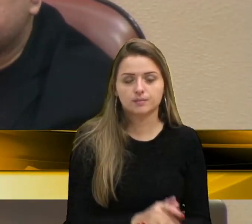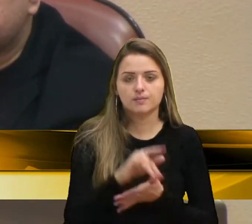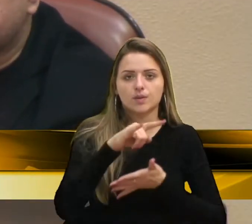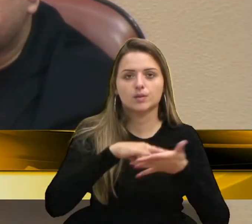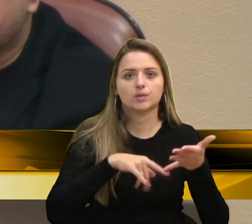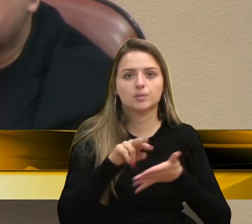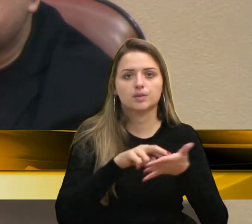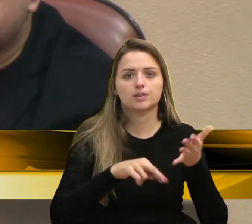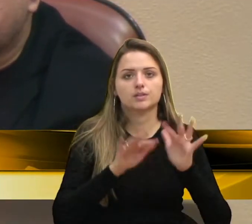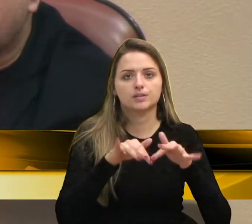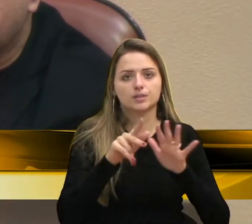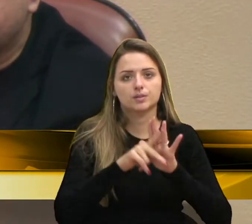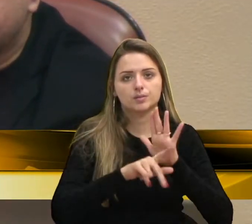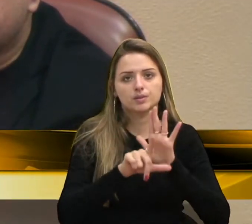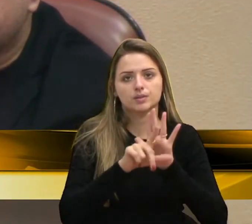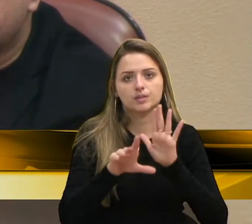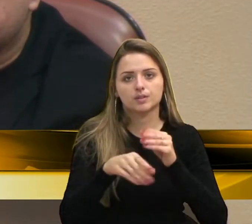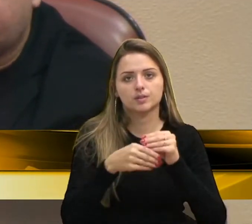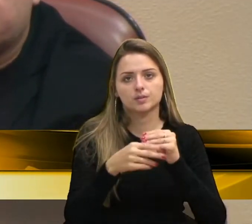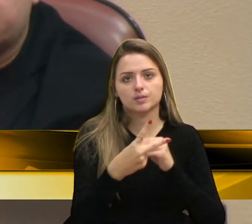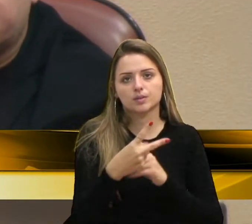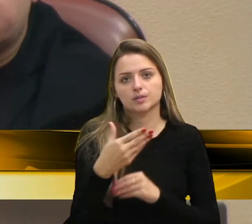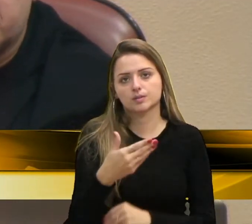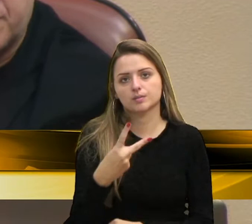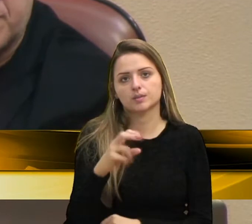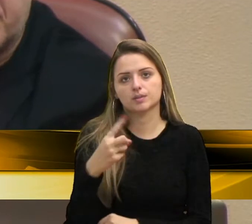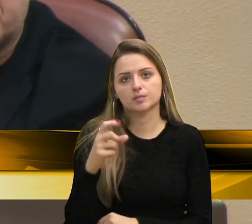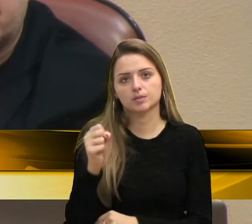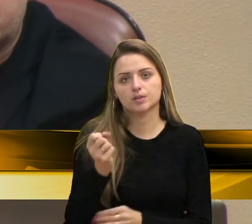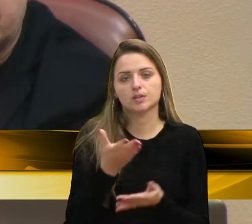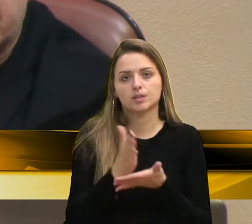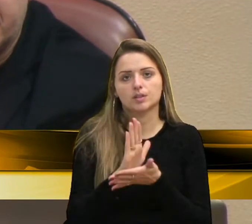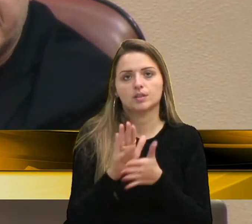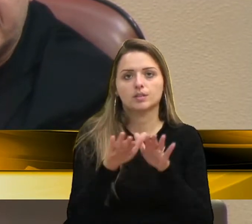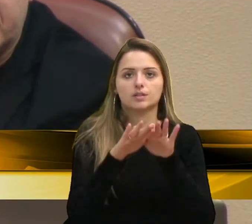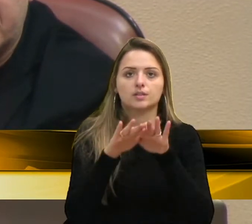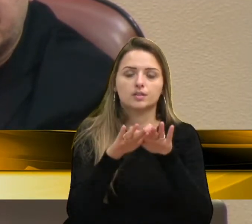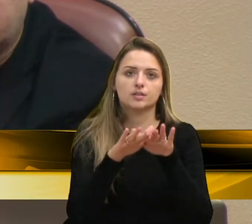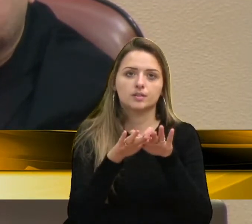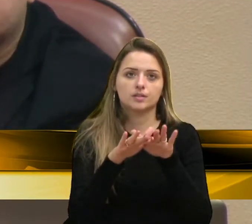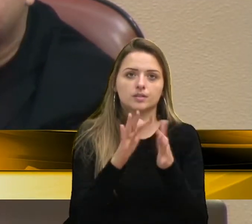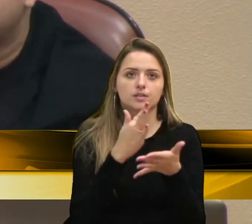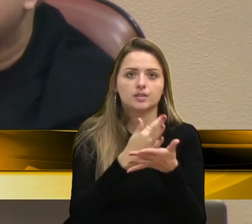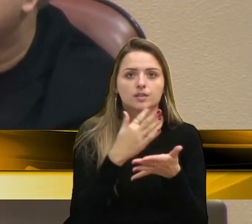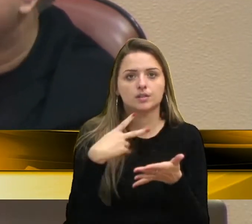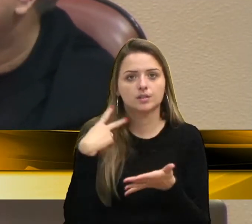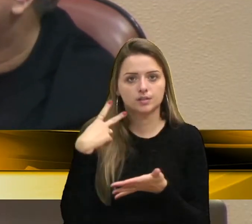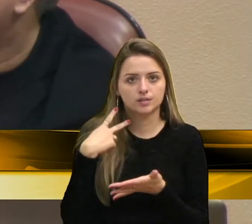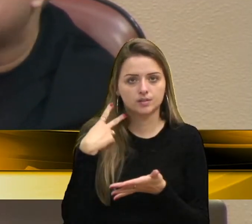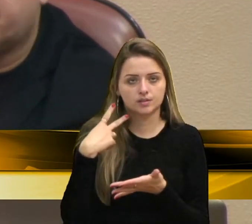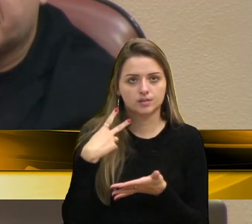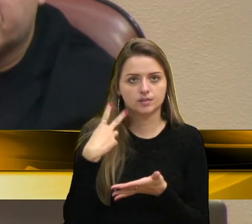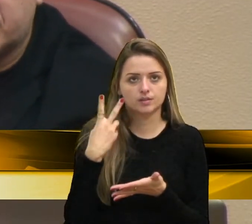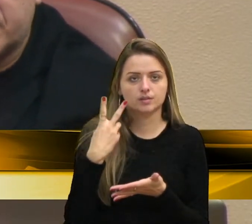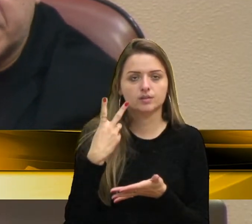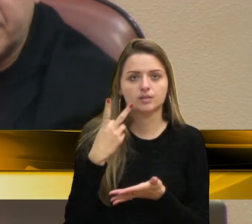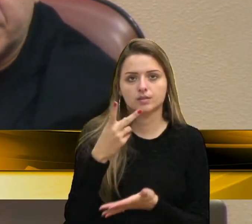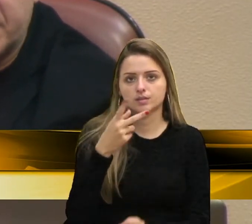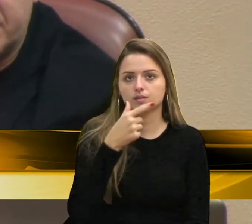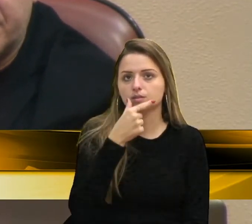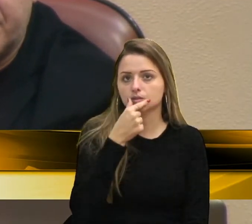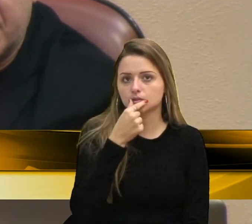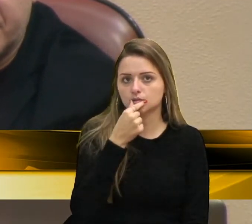Parecer de redação final do projeto de lei complementar número 2/2018, aprovado por unanimidade, com ausência dos